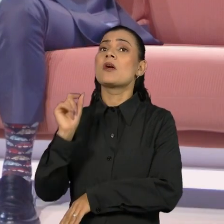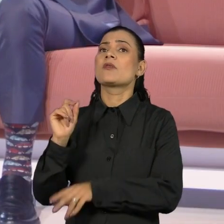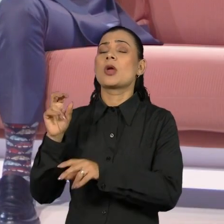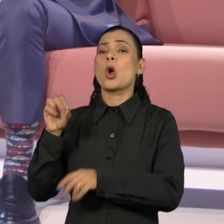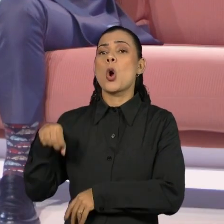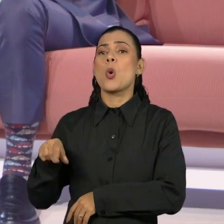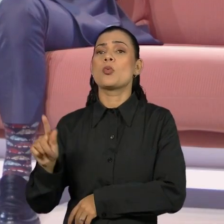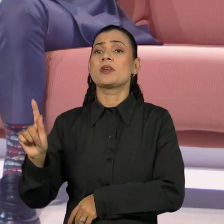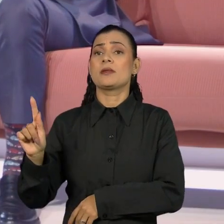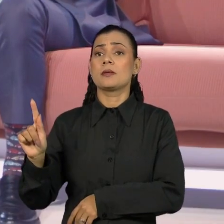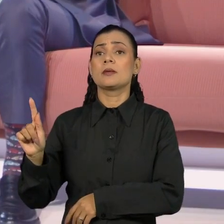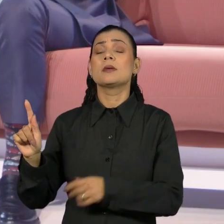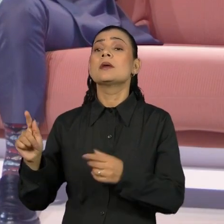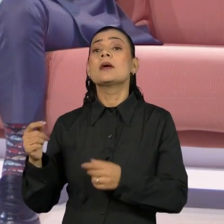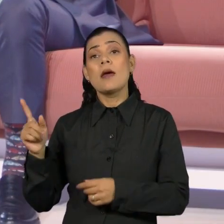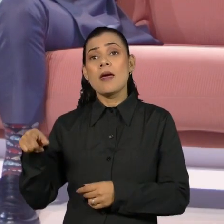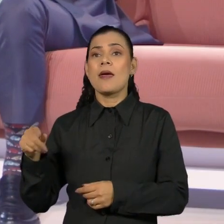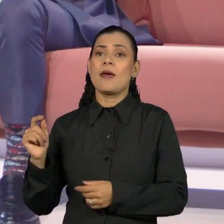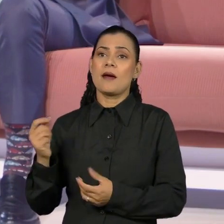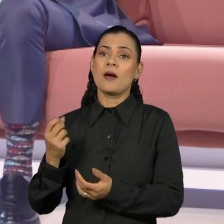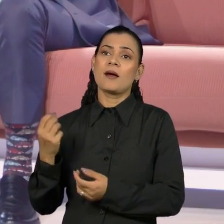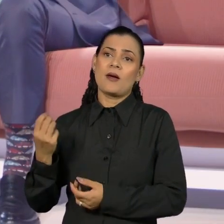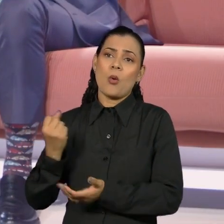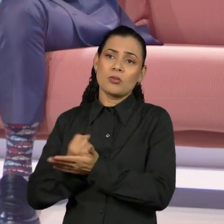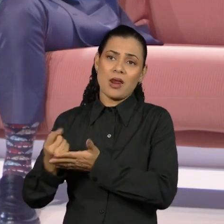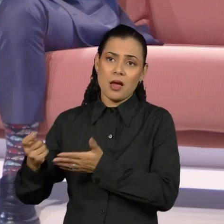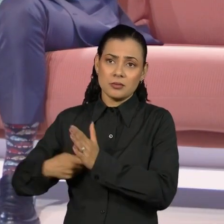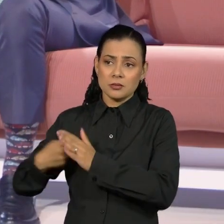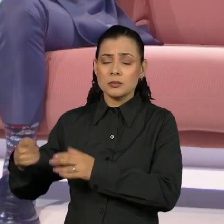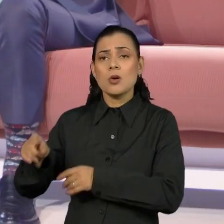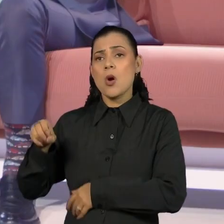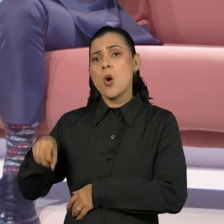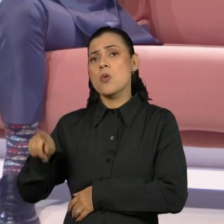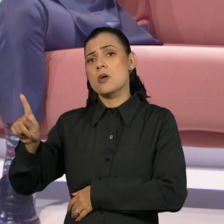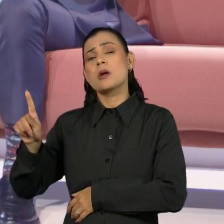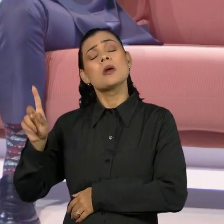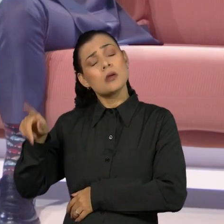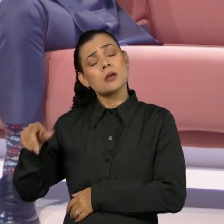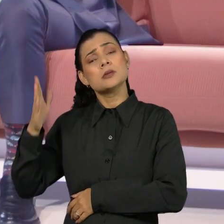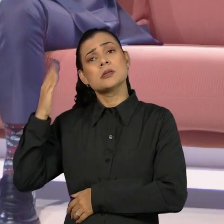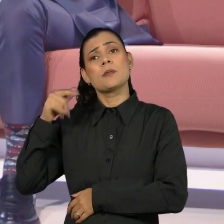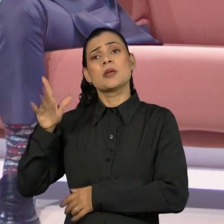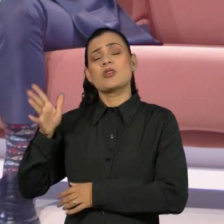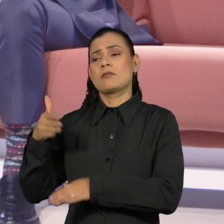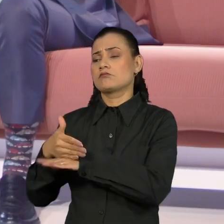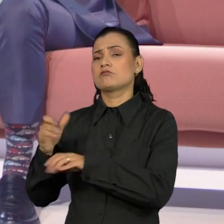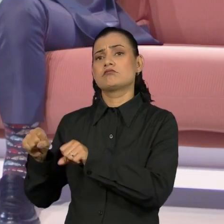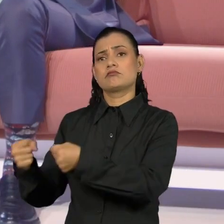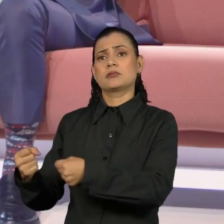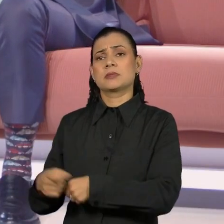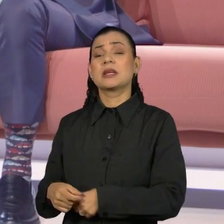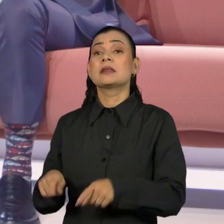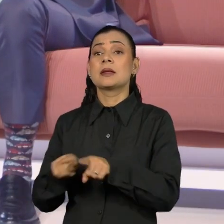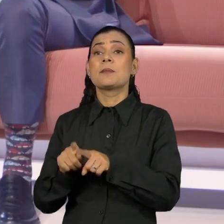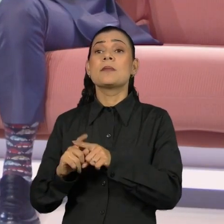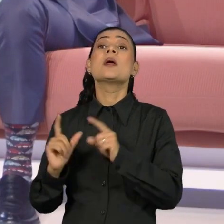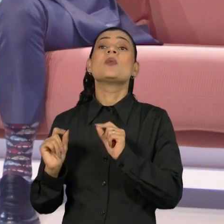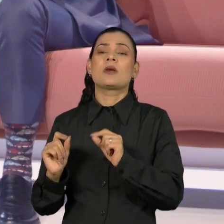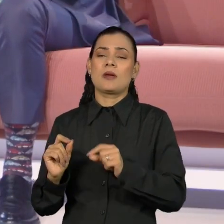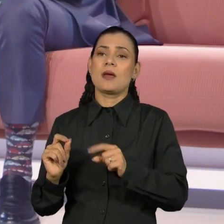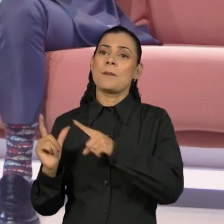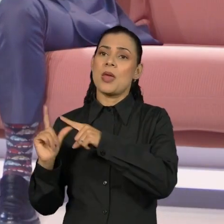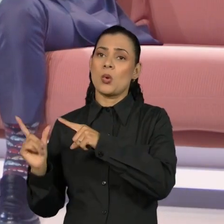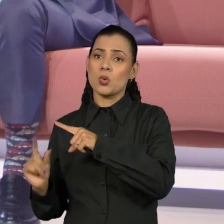ONG, de terceiro setor, e ele já defendia a participação. Ninguém falava de Mercosul, e